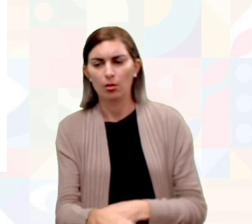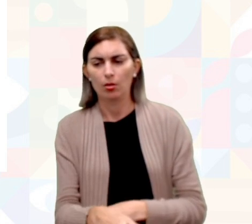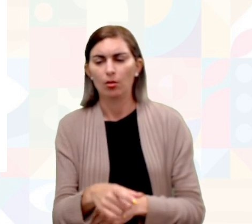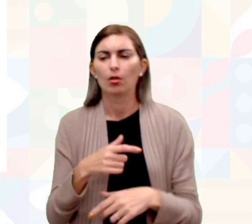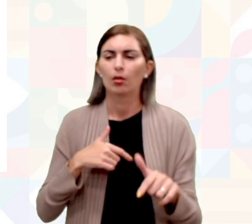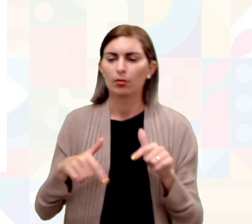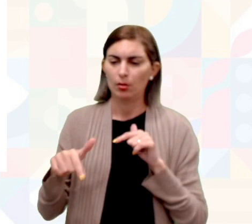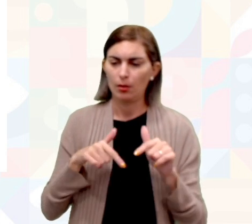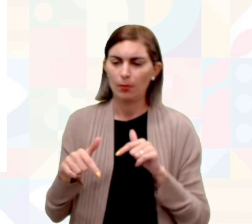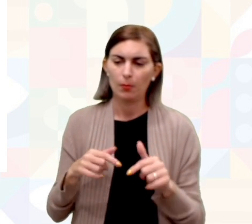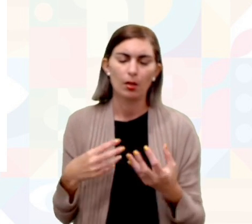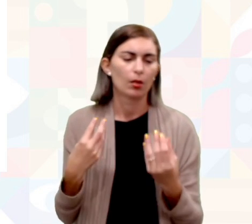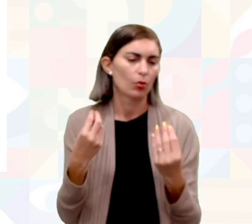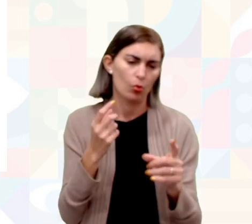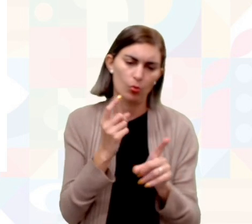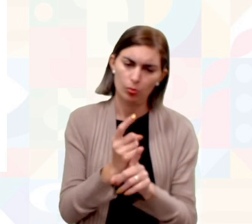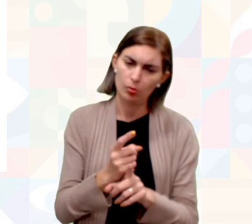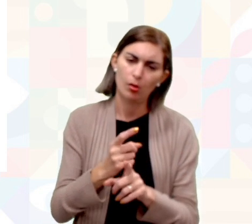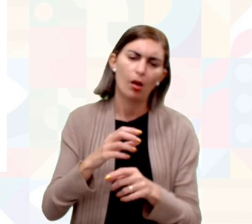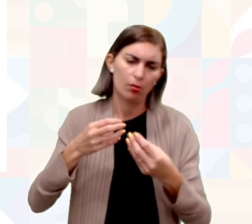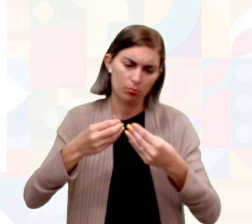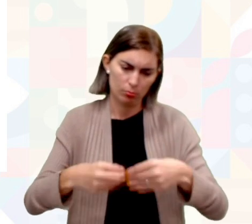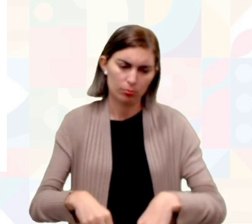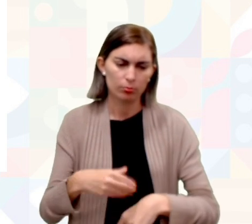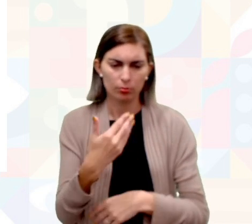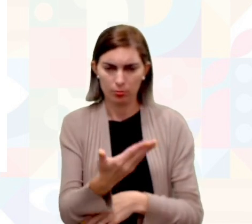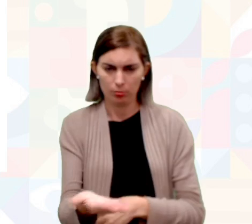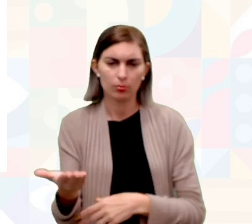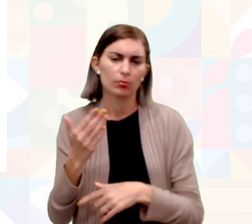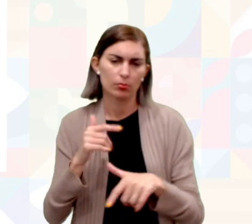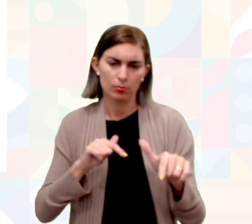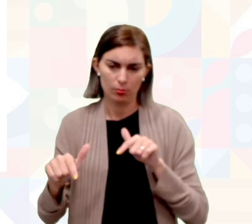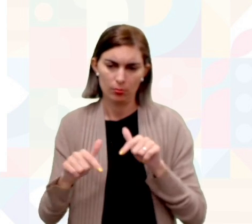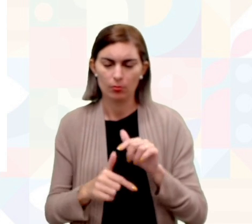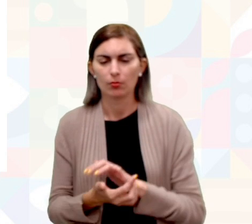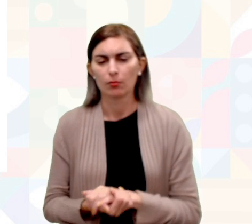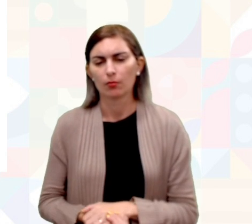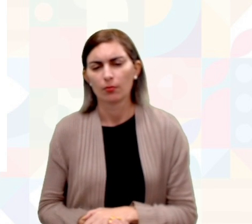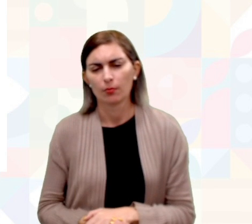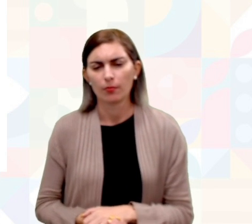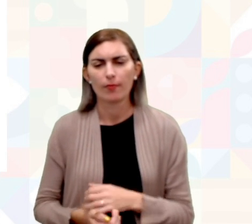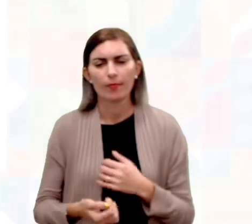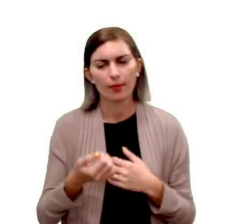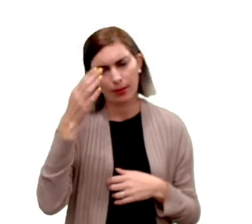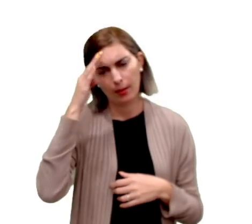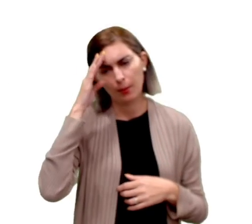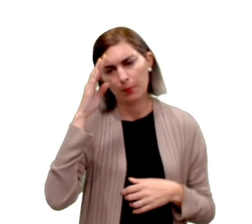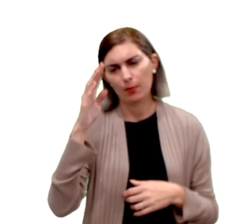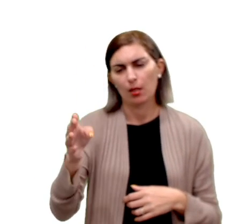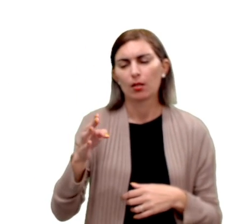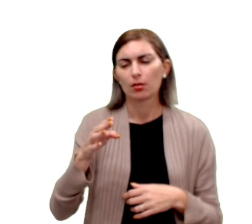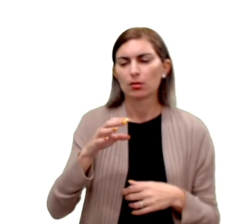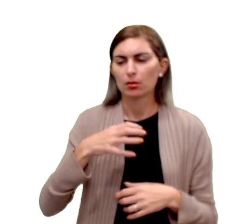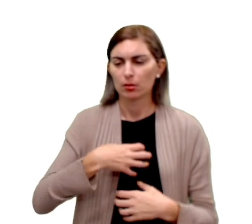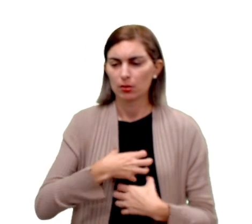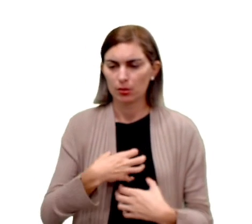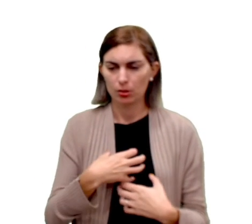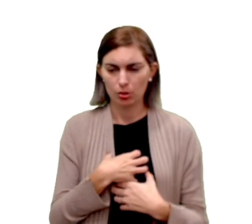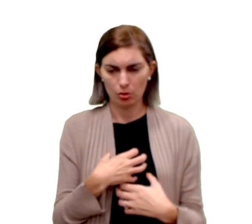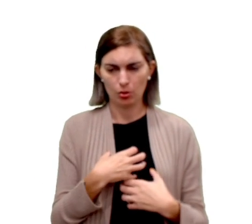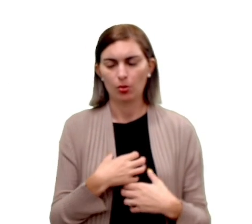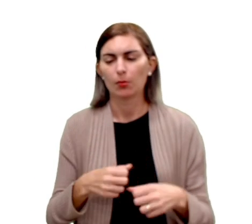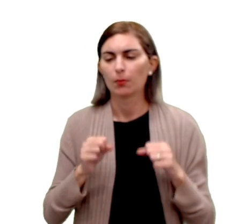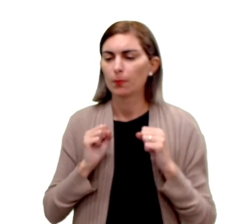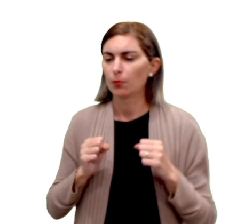com o dano que ele pode causar ao trabalhador. Então, os principais sintomas, tá? Para que a gente possa